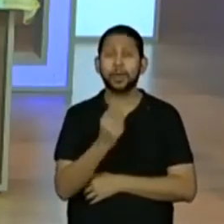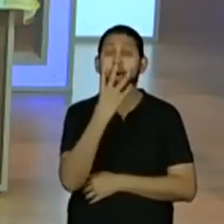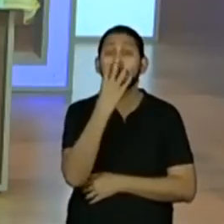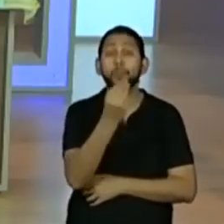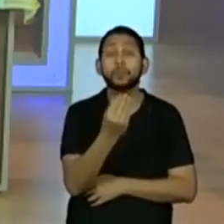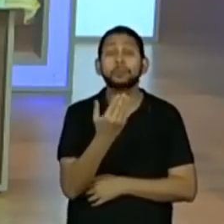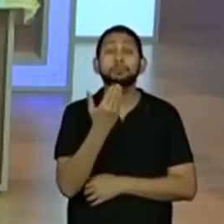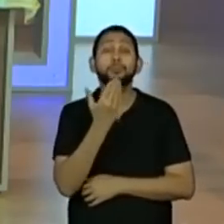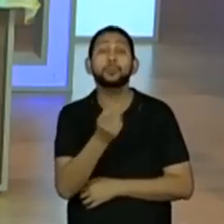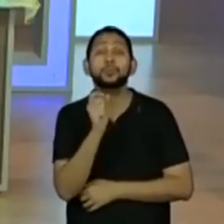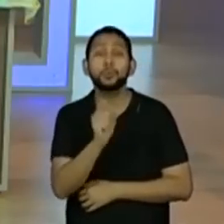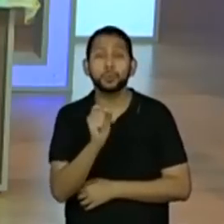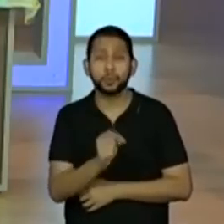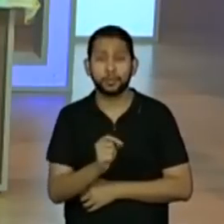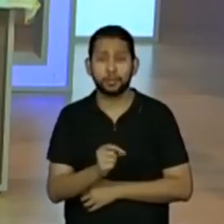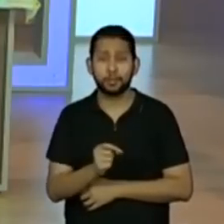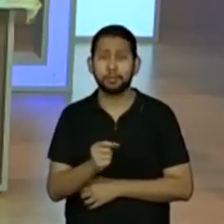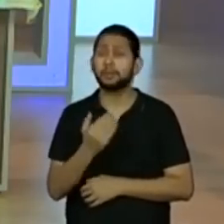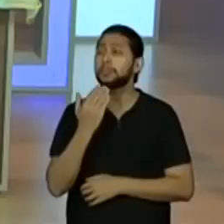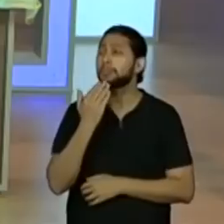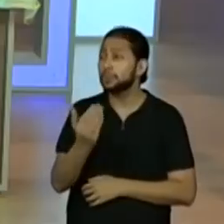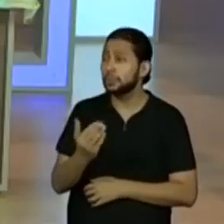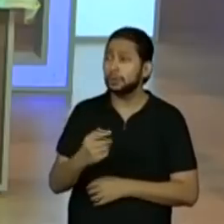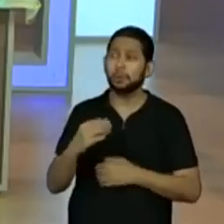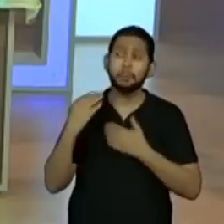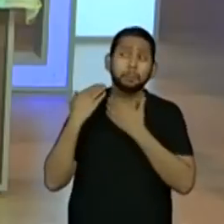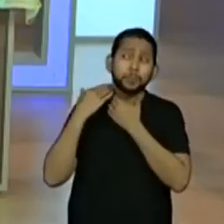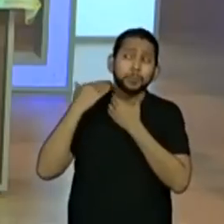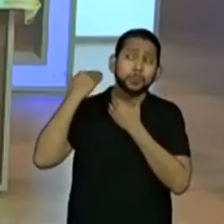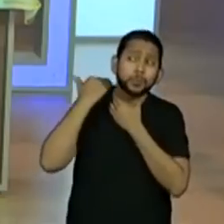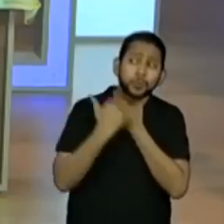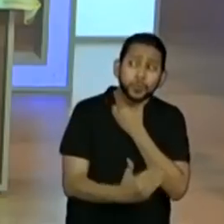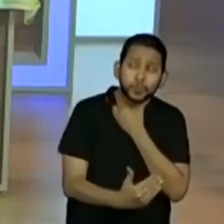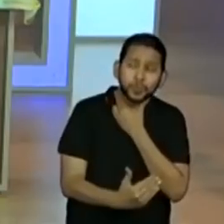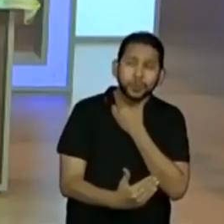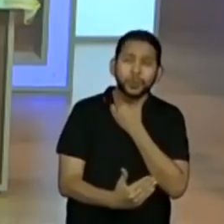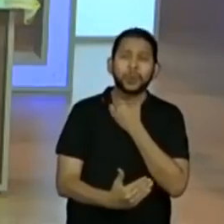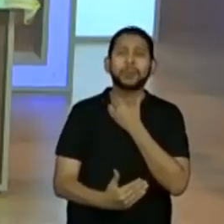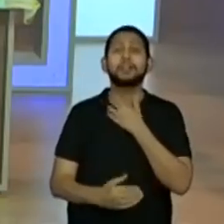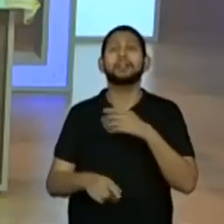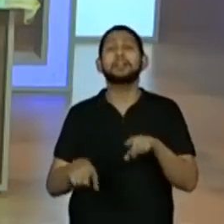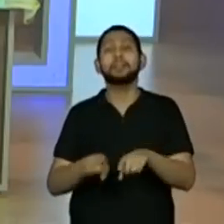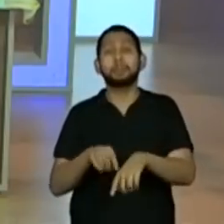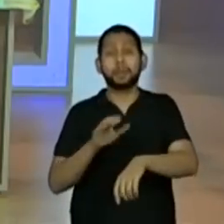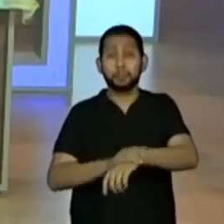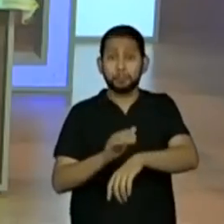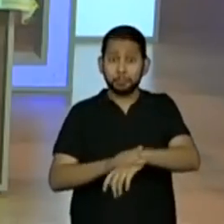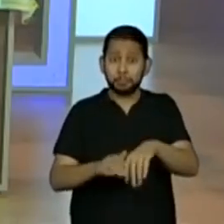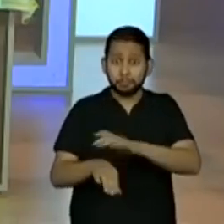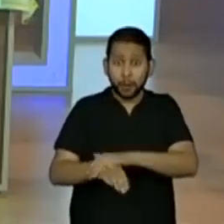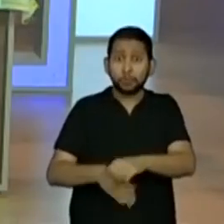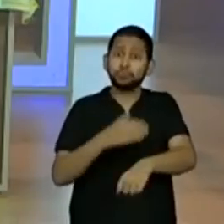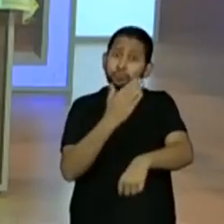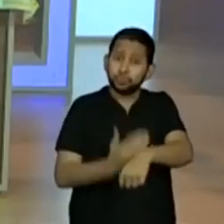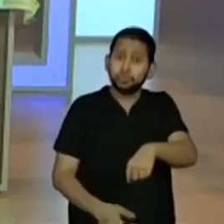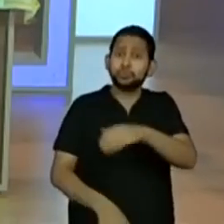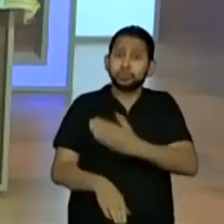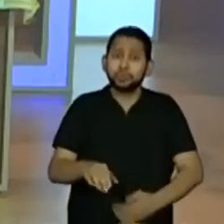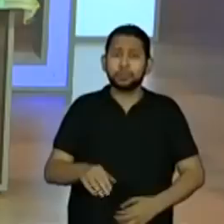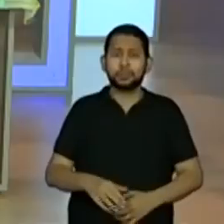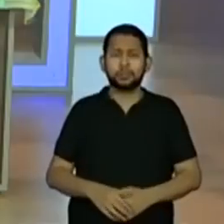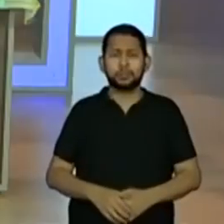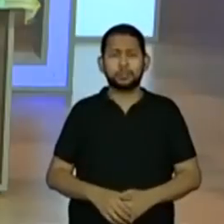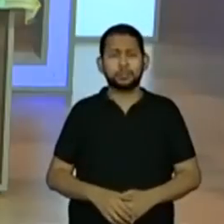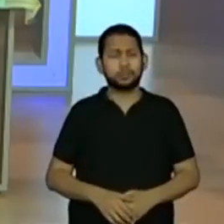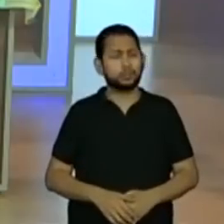ele muito para que ele cortasse o pescoço dela e retirasse suas patas. Então, ele falou,